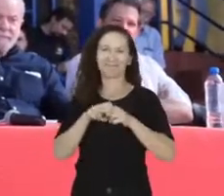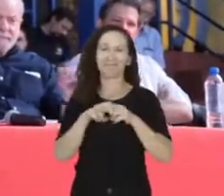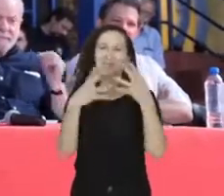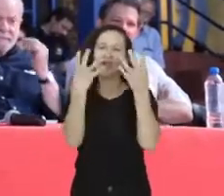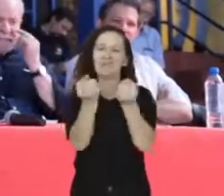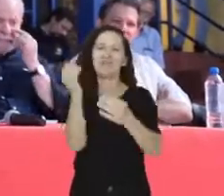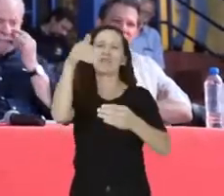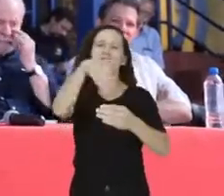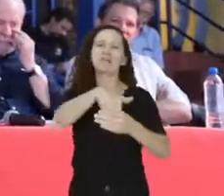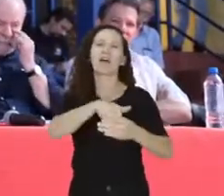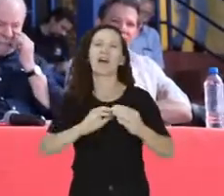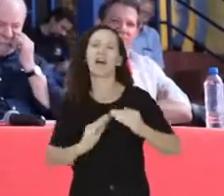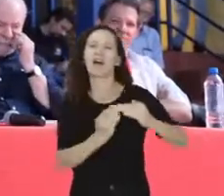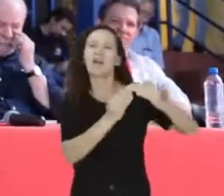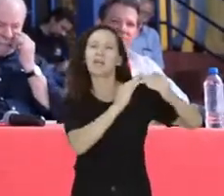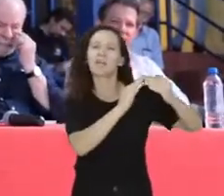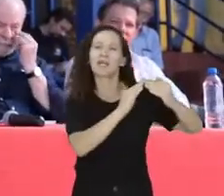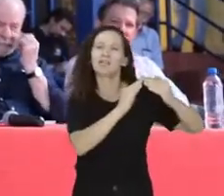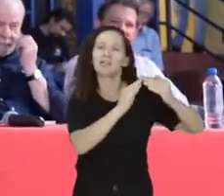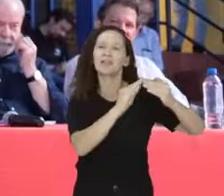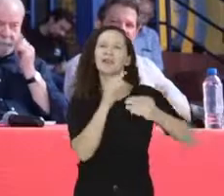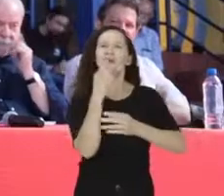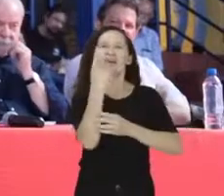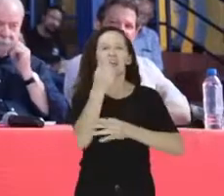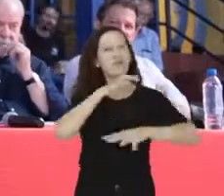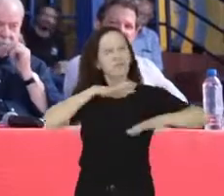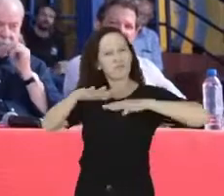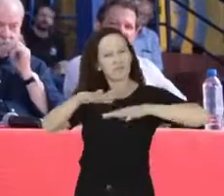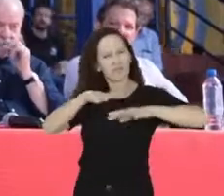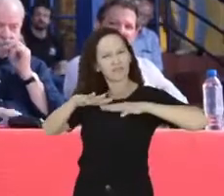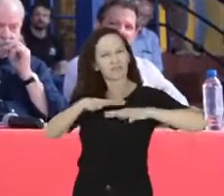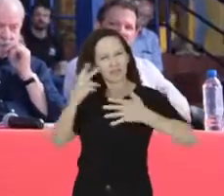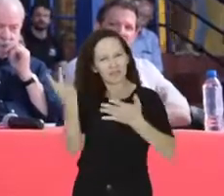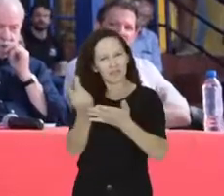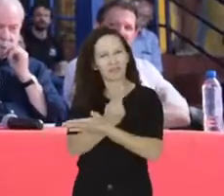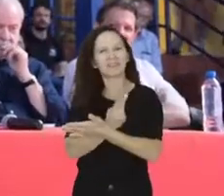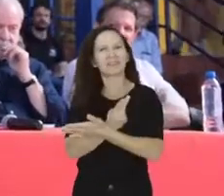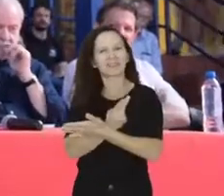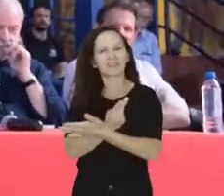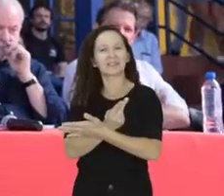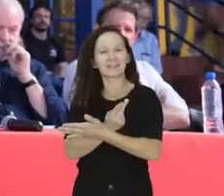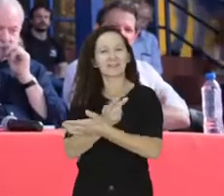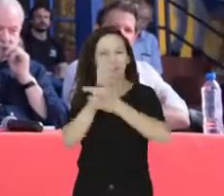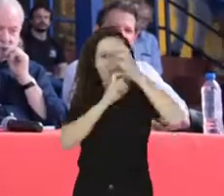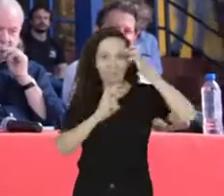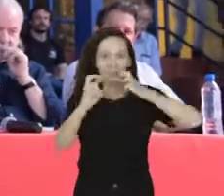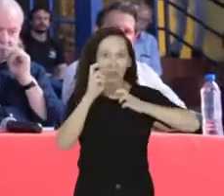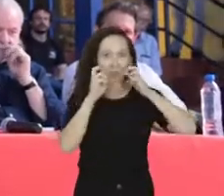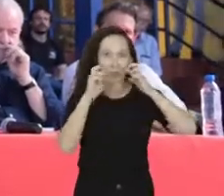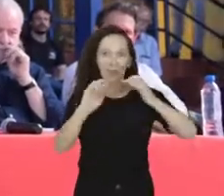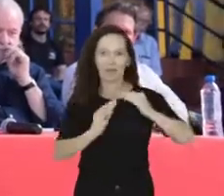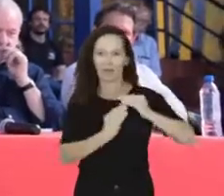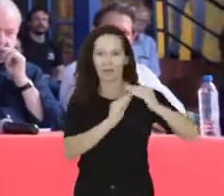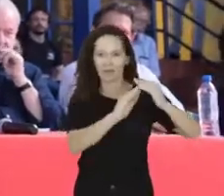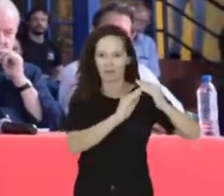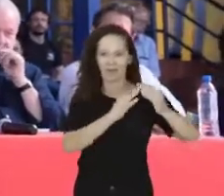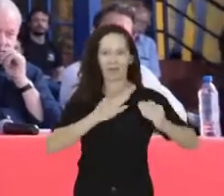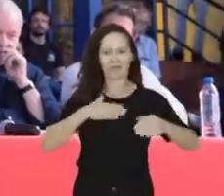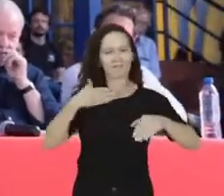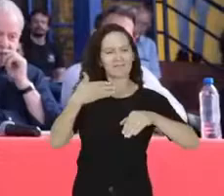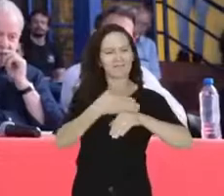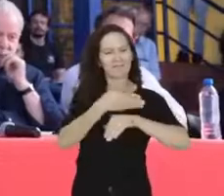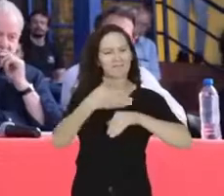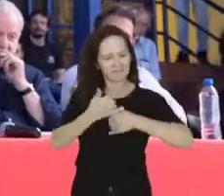é só um dos vários movimentos que está acontecendo do Observatório de Olho na Quebrada, do qual eu faço parte com muito orgulho com outros